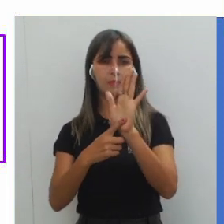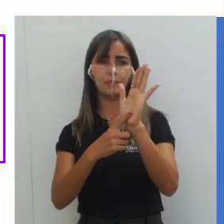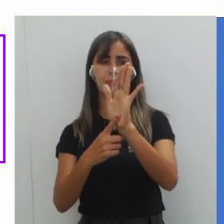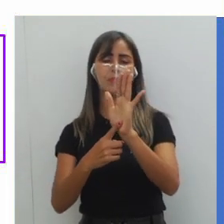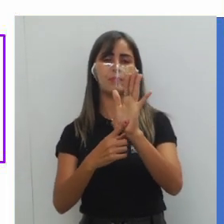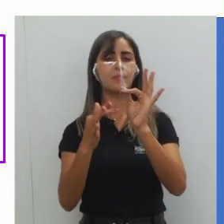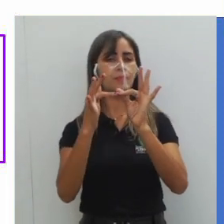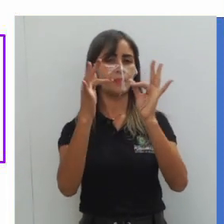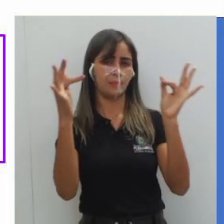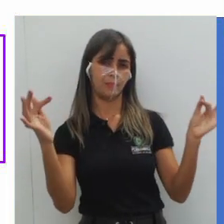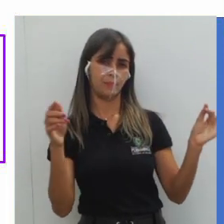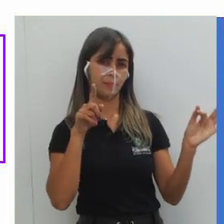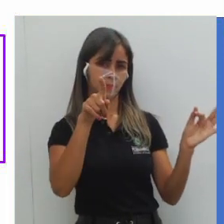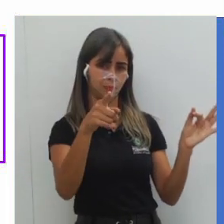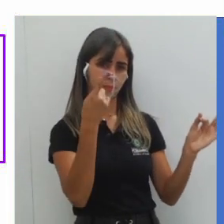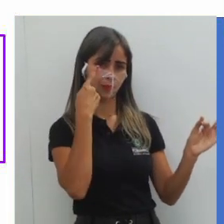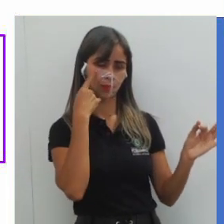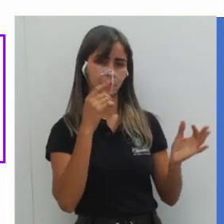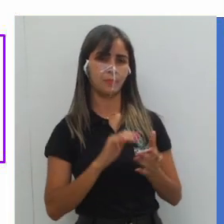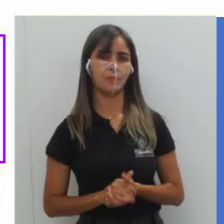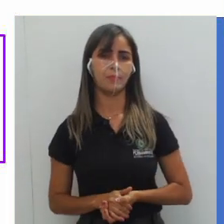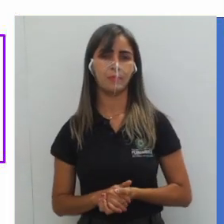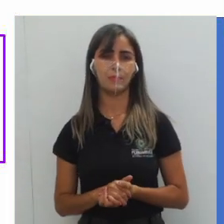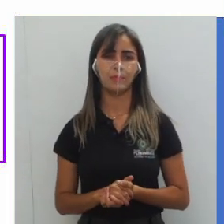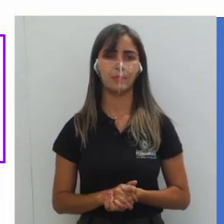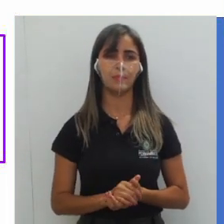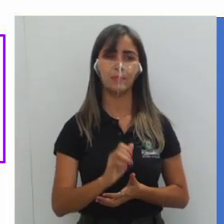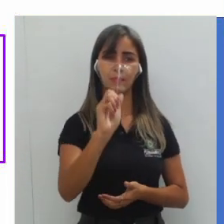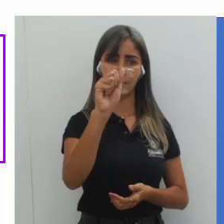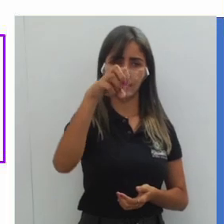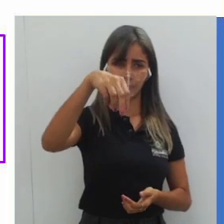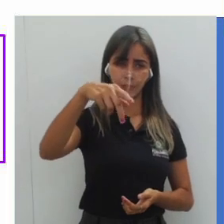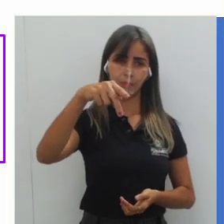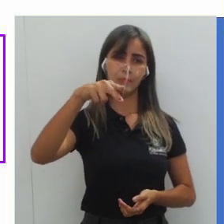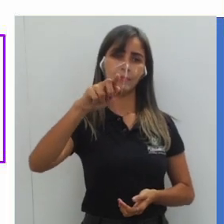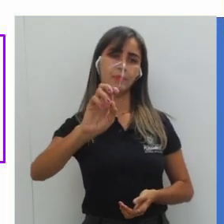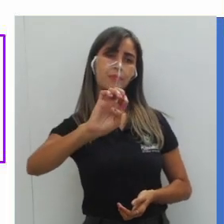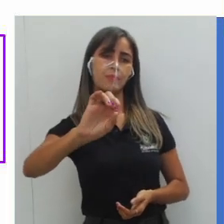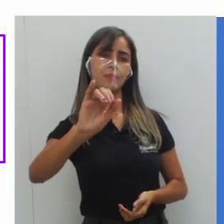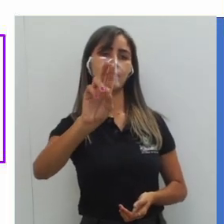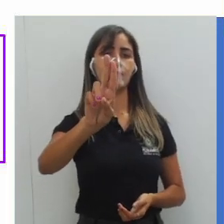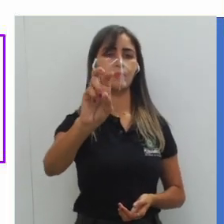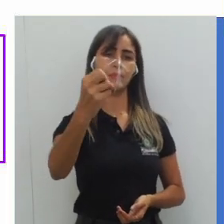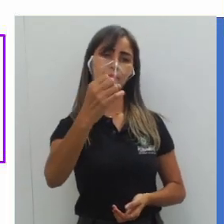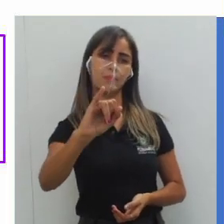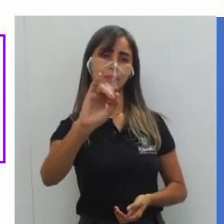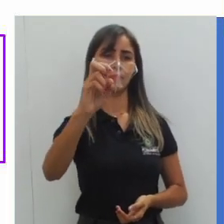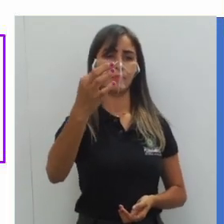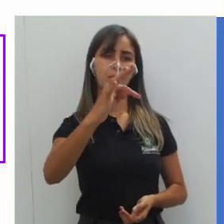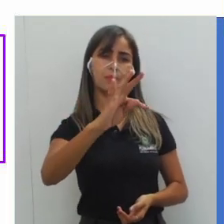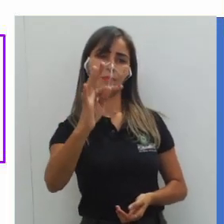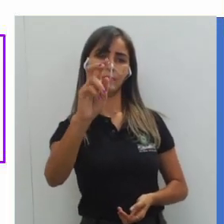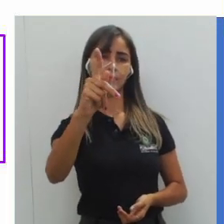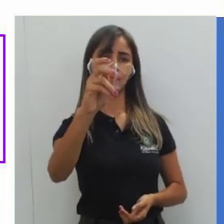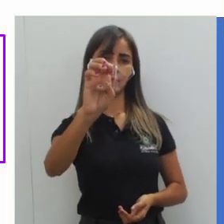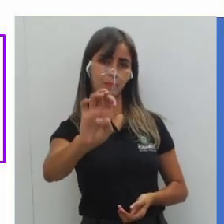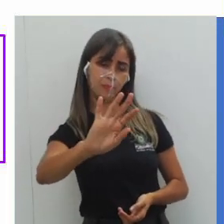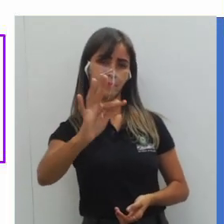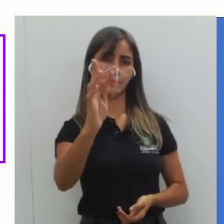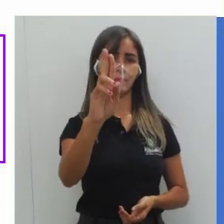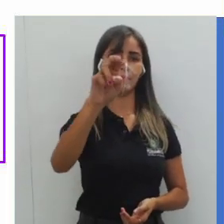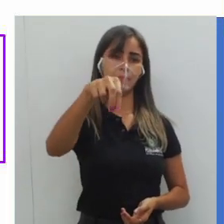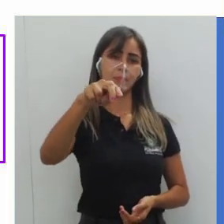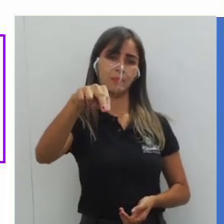trago um exemplo para vocês verem aí. Então, a gente tem, ó, Among Us is the funniest game.